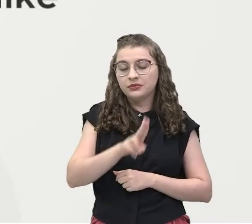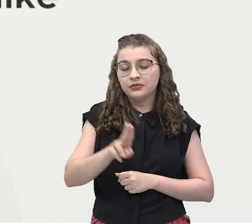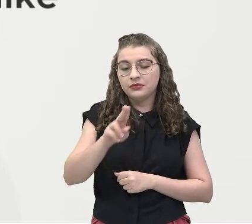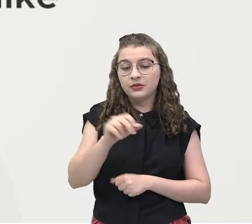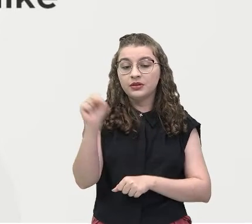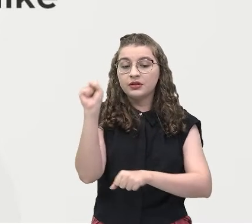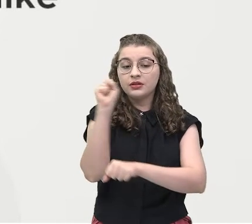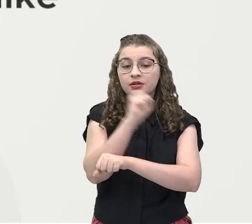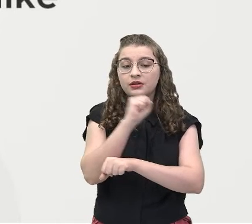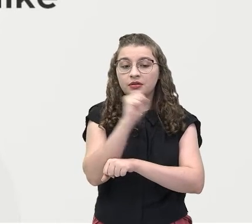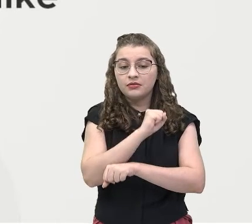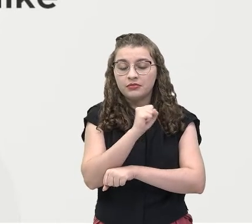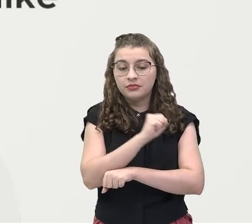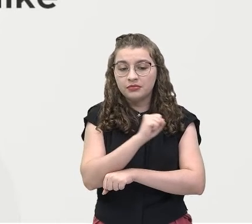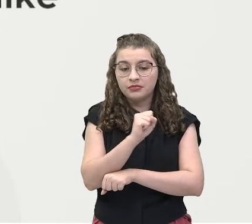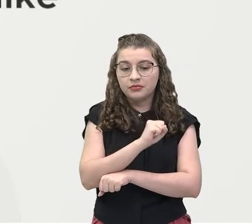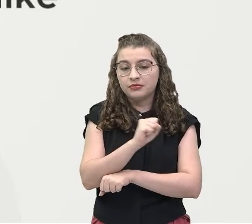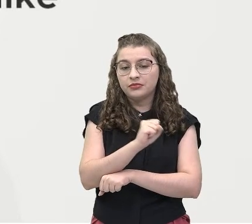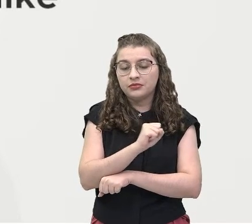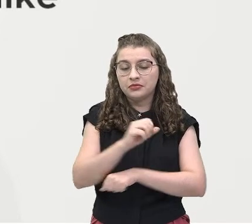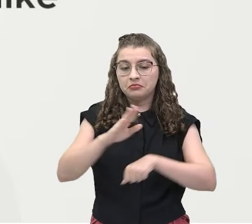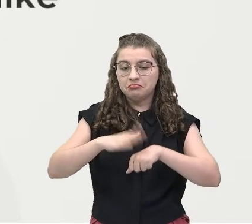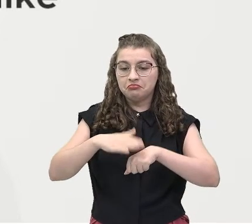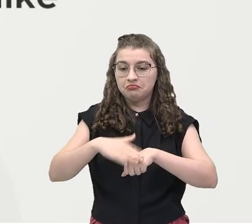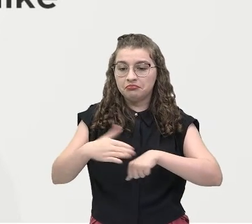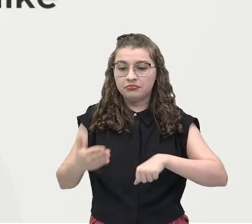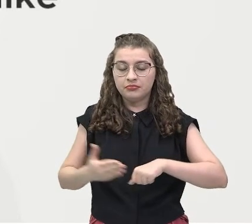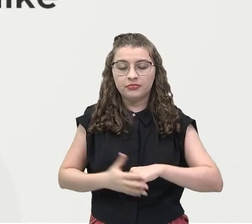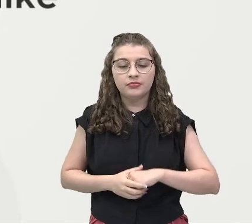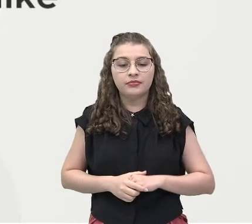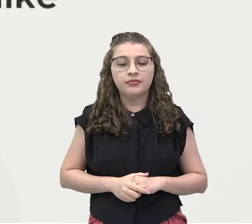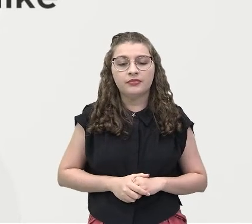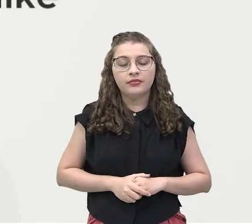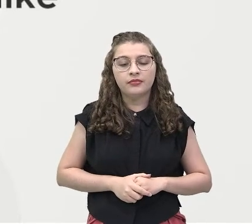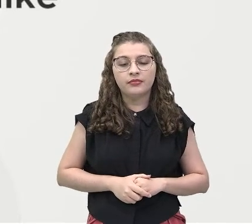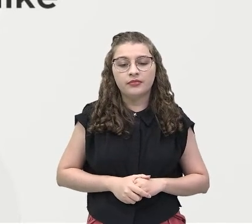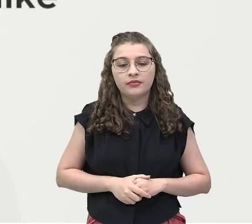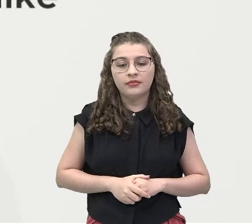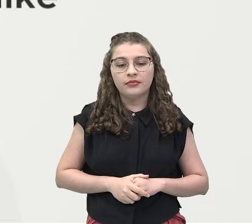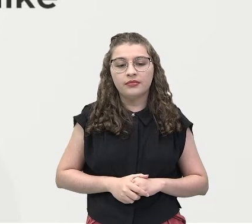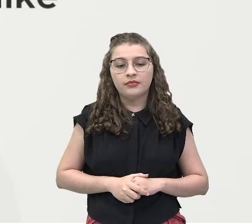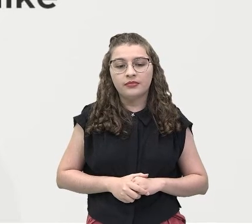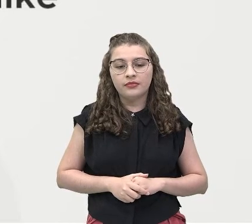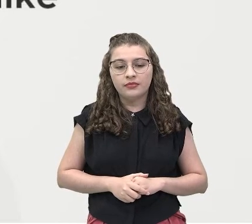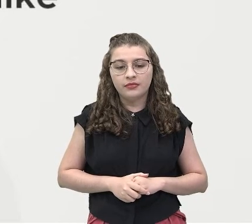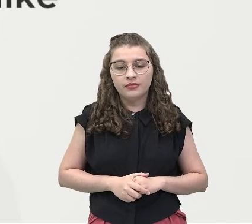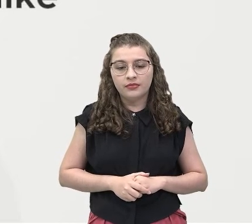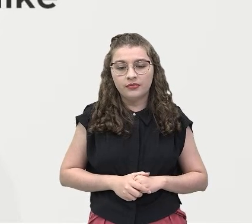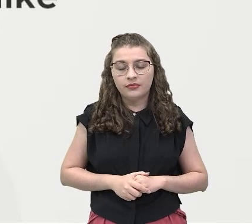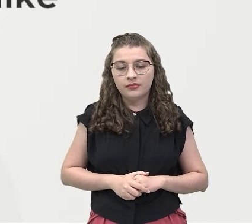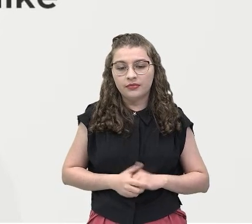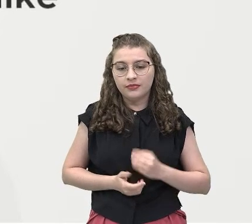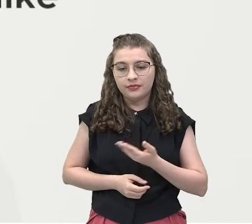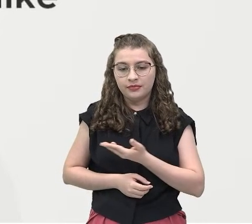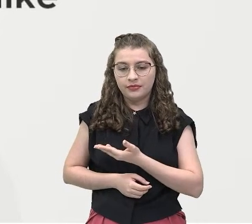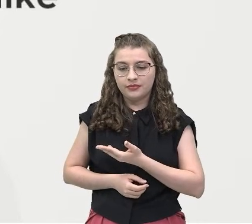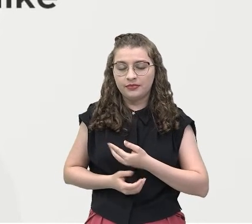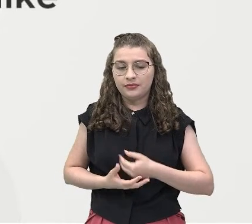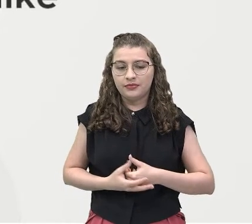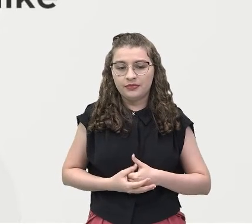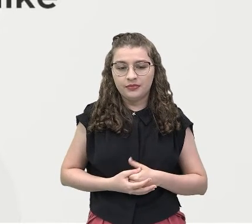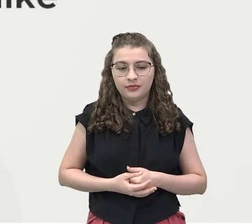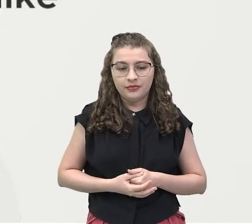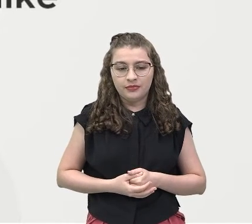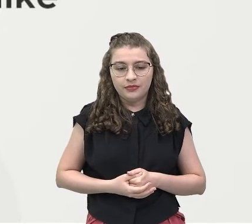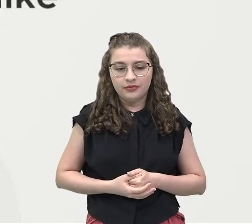utilizada em veículos autônomos. Então, aqui ele comenta, automobile manufacturing companies